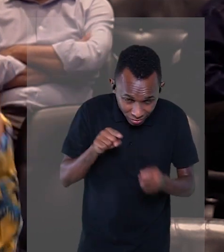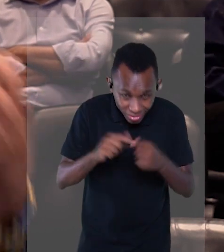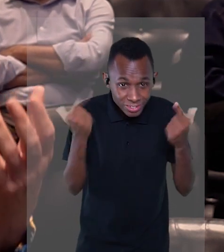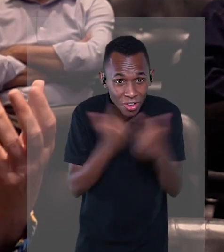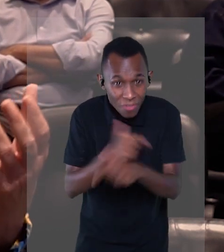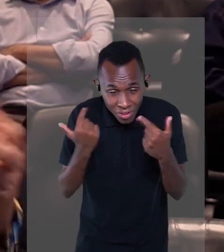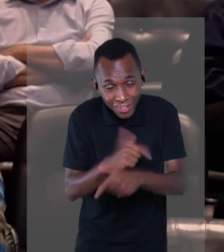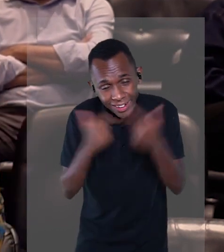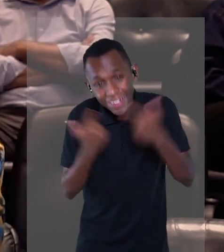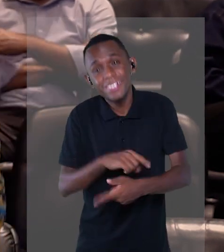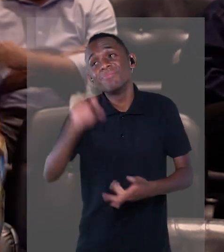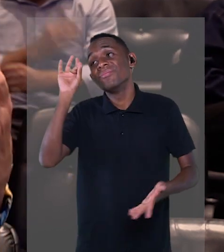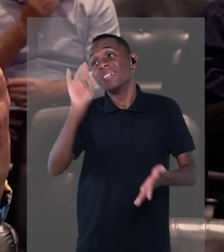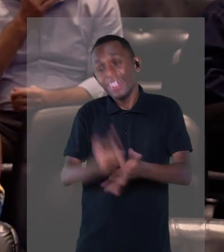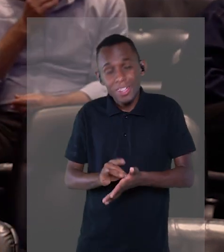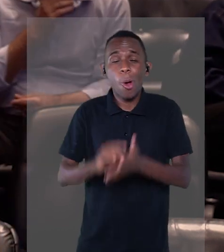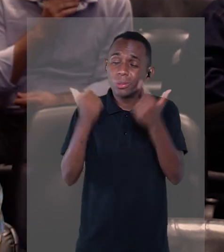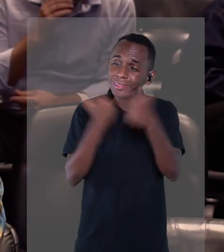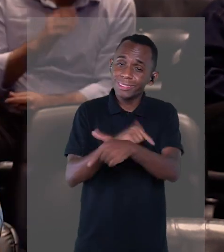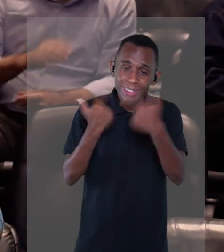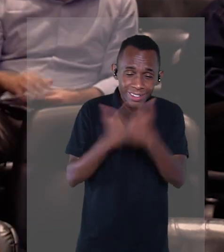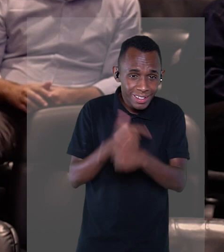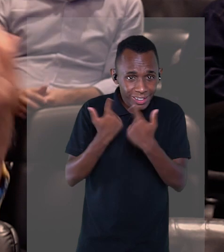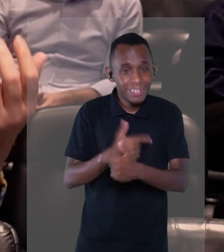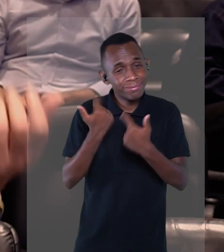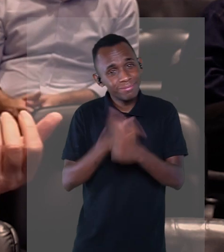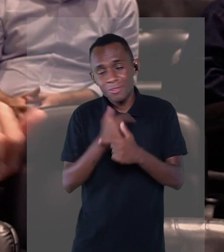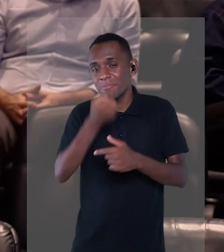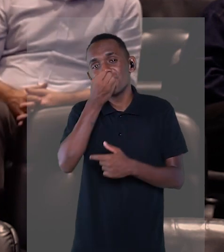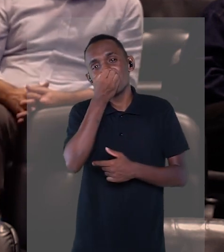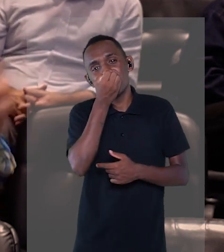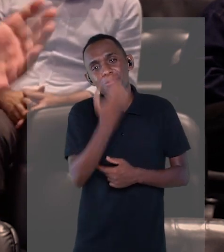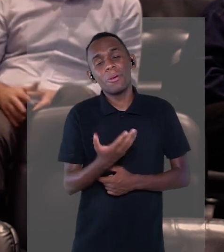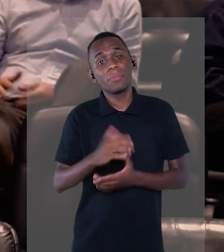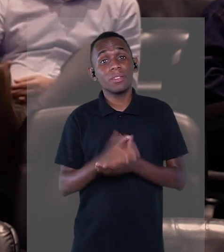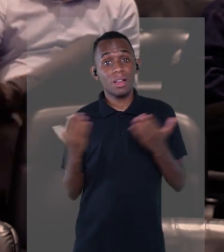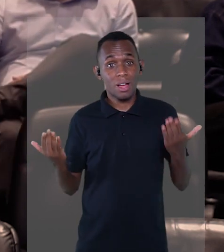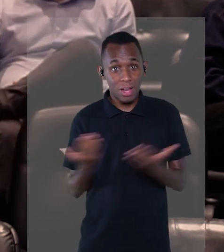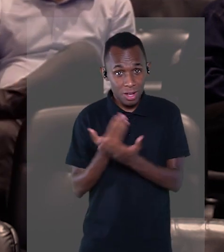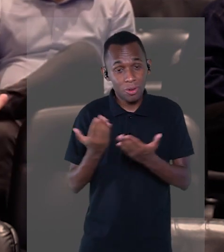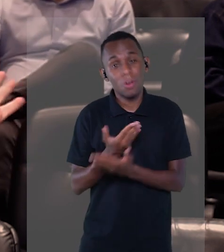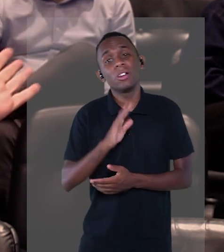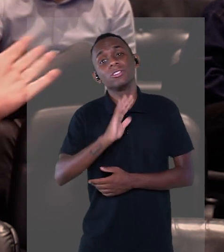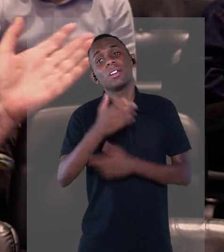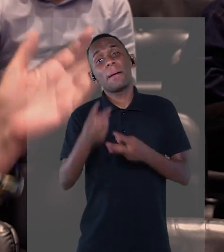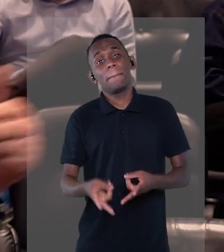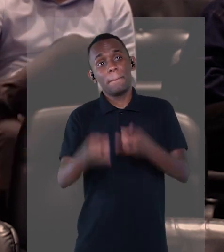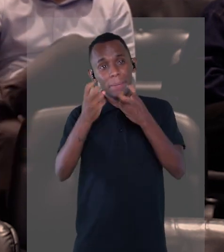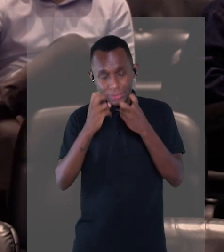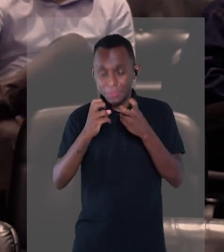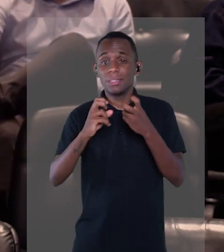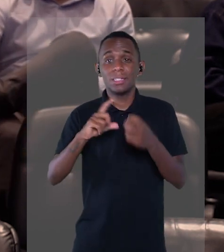eu ria muito, sabe, foi muito bom. Então, agora eu já vi que tem um tanto de livro